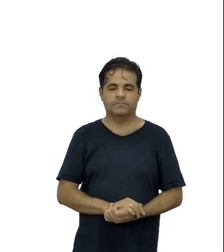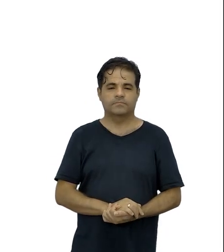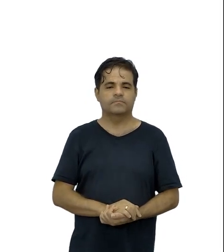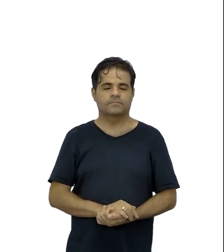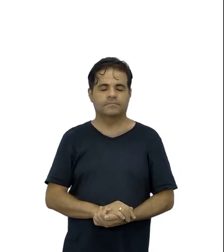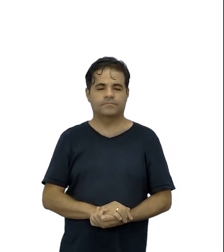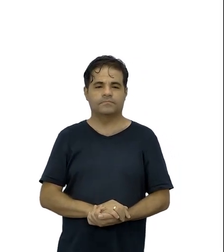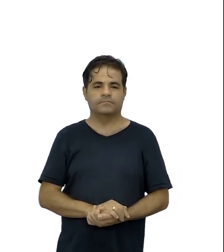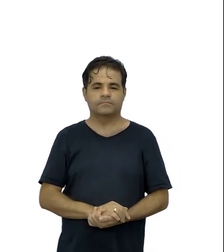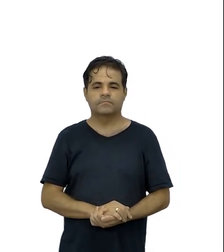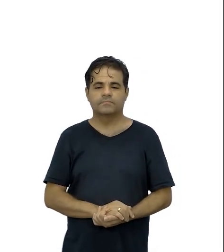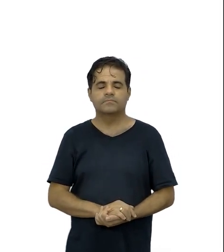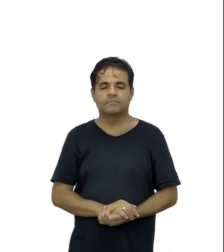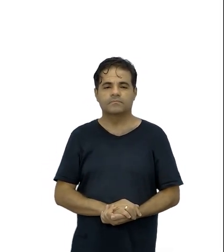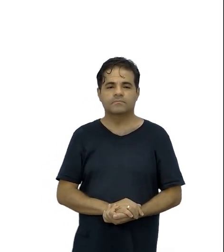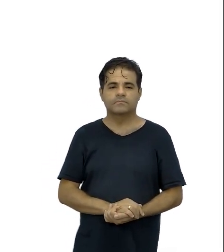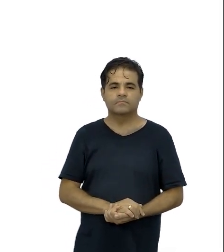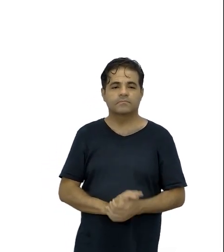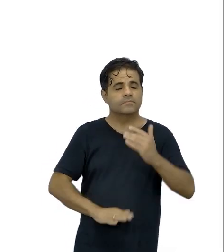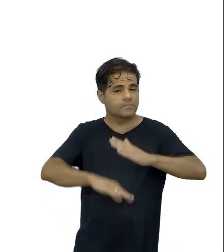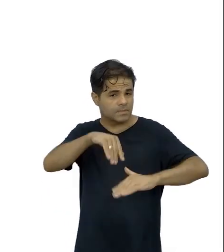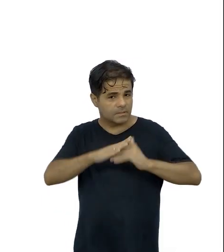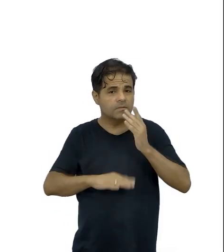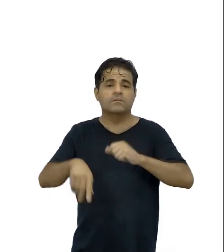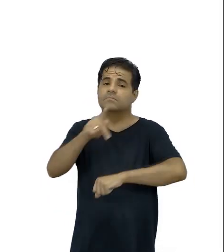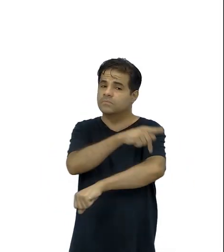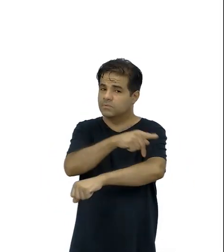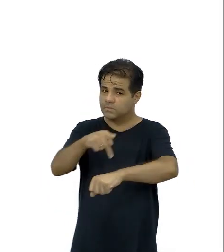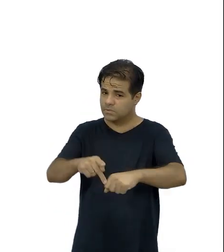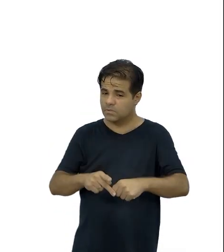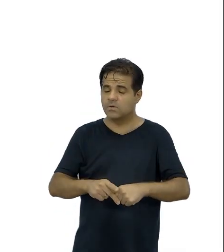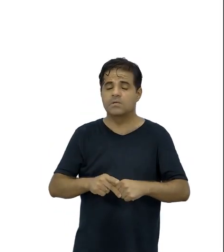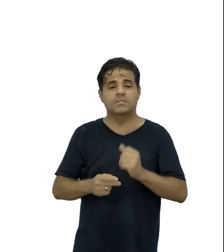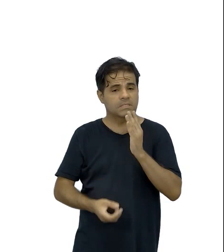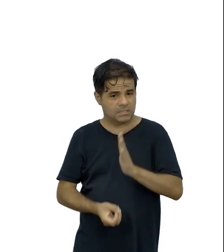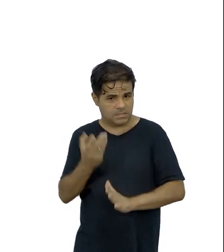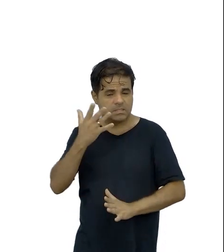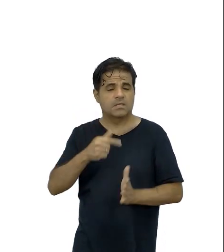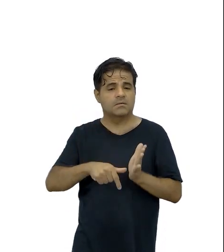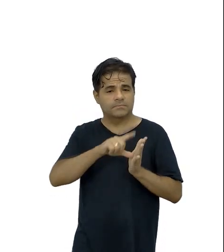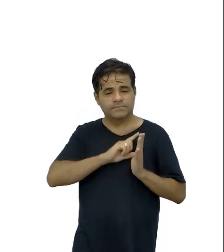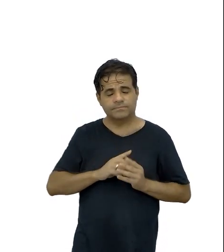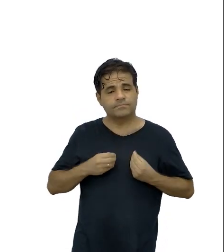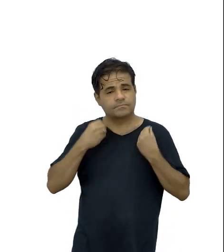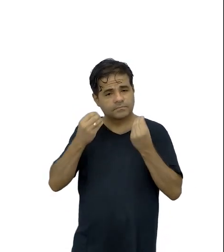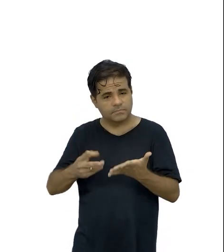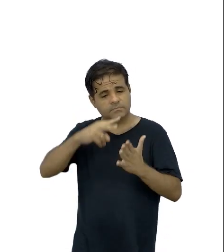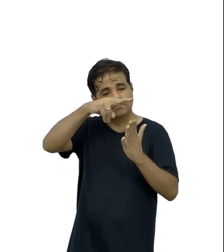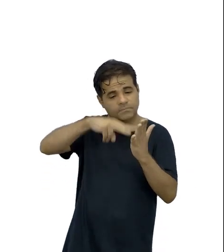Então, as ações pedagógicas que se faz antes de